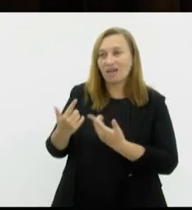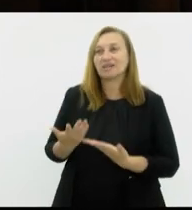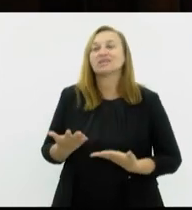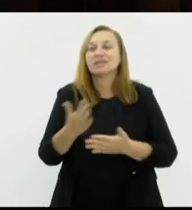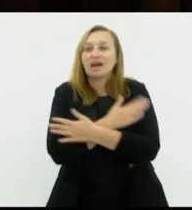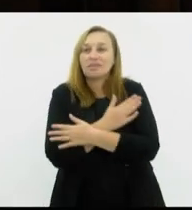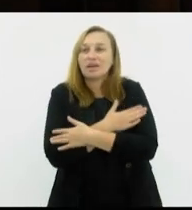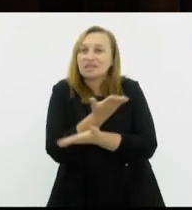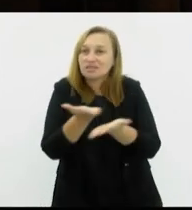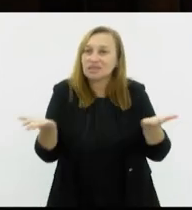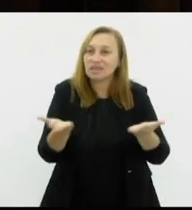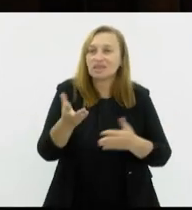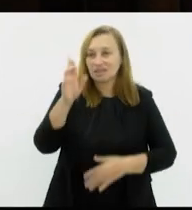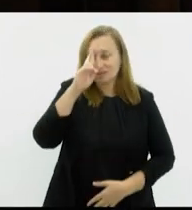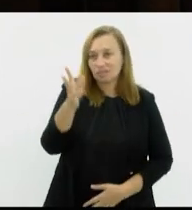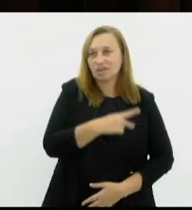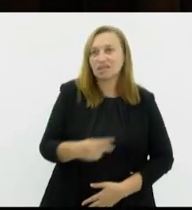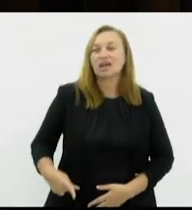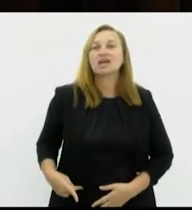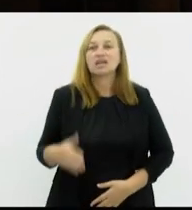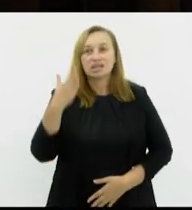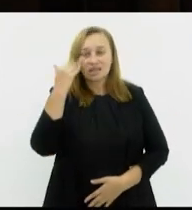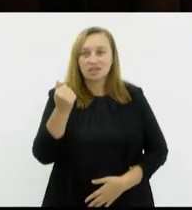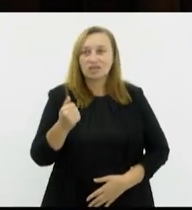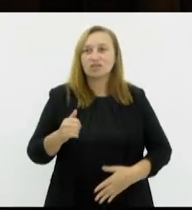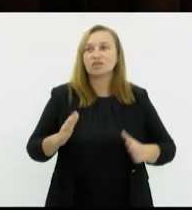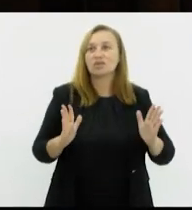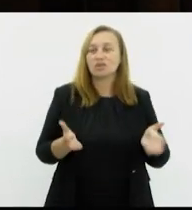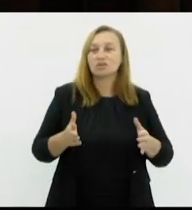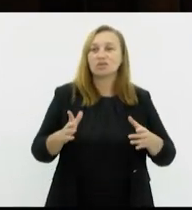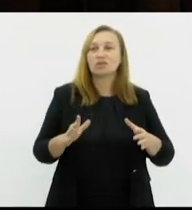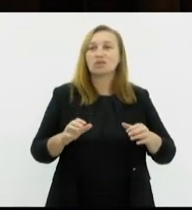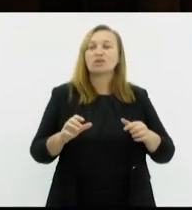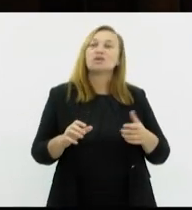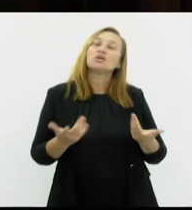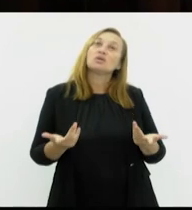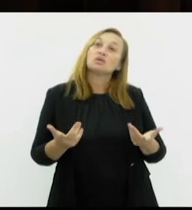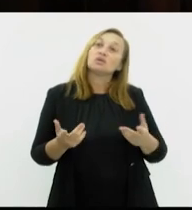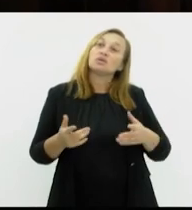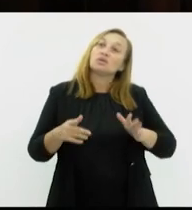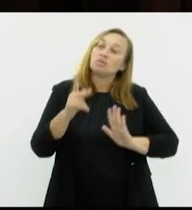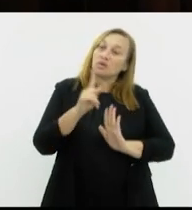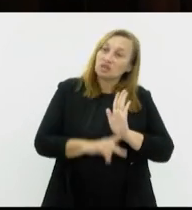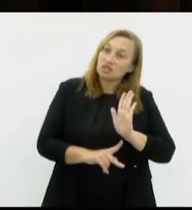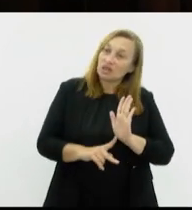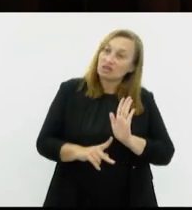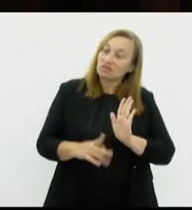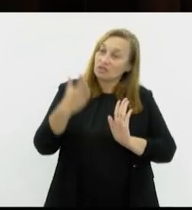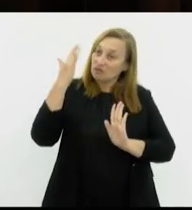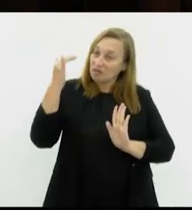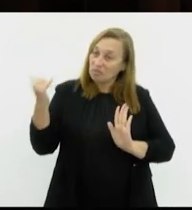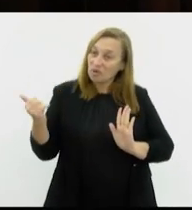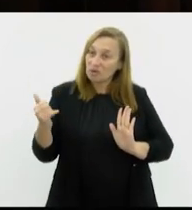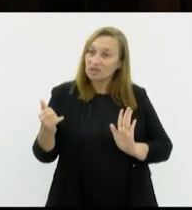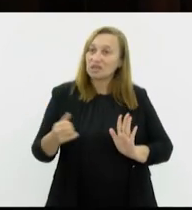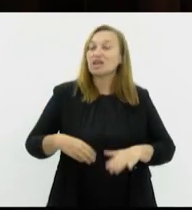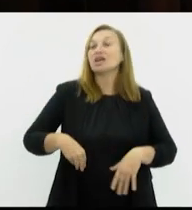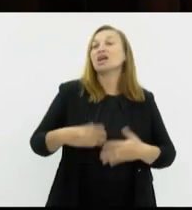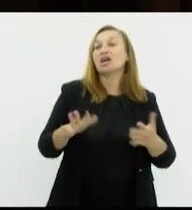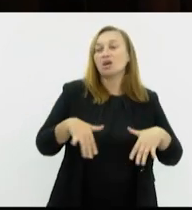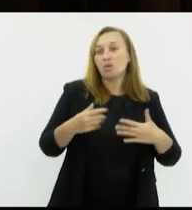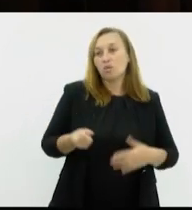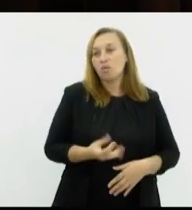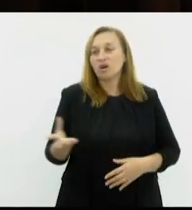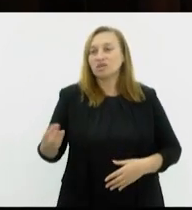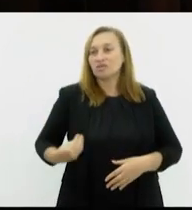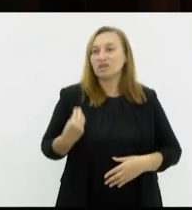abraço a todos, presidente. Sei que hoje a sessão foi tumultuada, esse projeto deu o que falar, e fico muito honrado aí. Enquanto eu estiver dentro dessa casa aqui, é para poder dar o que